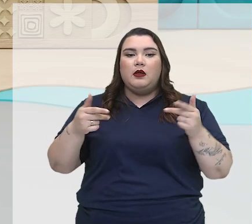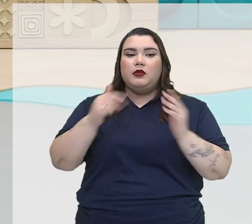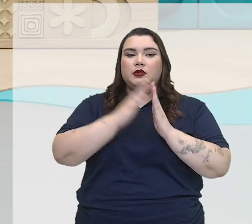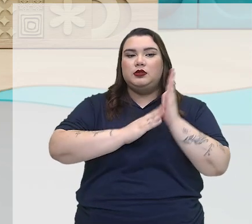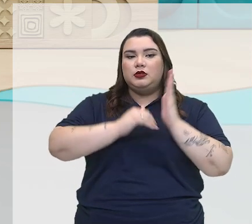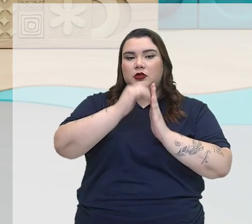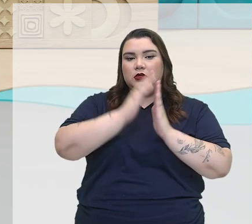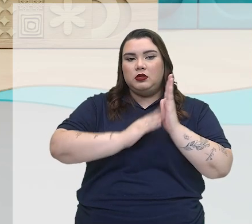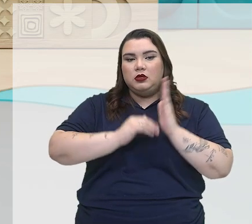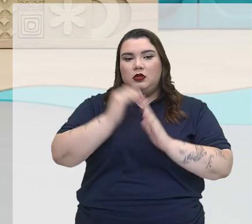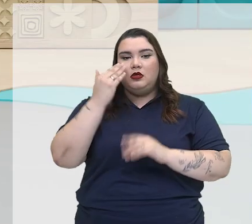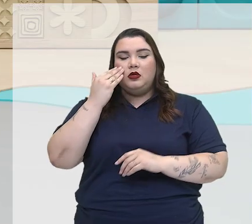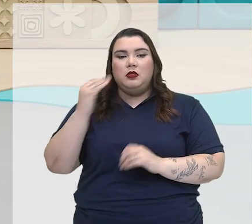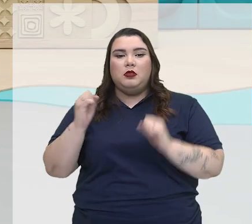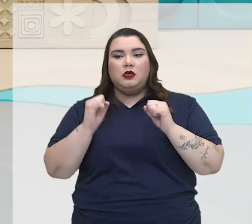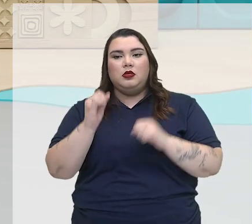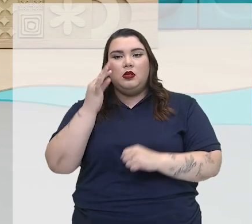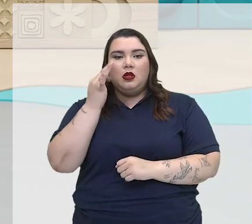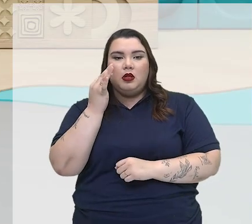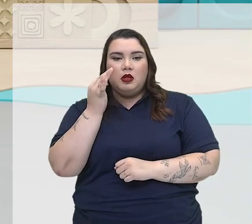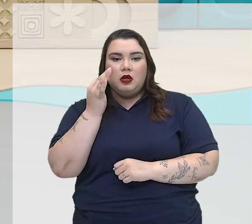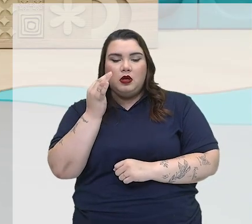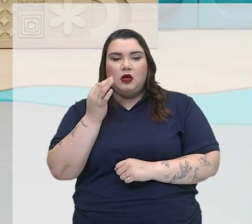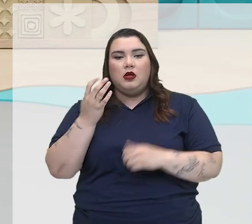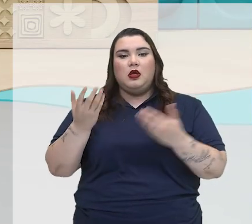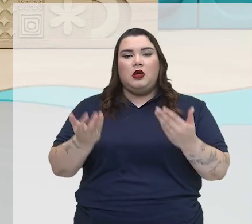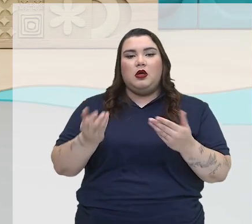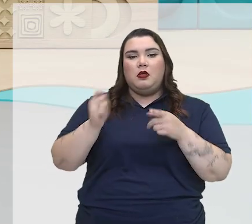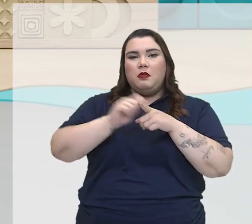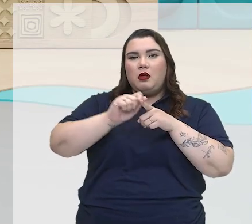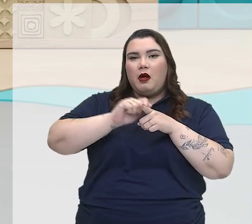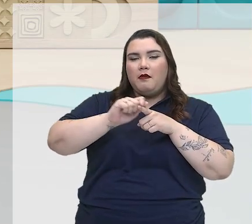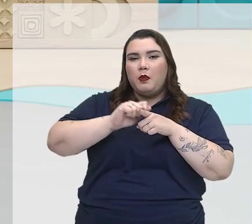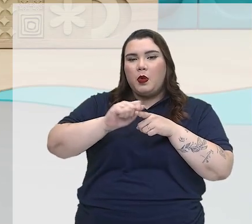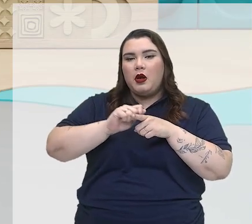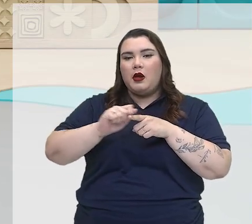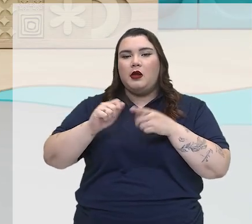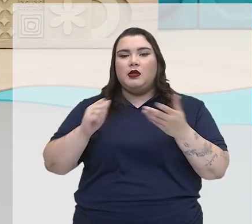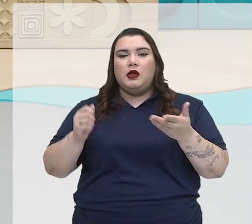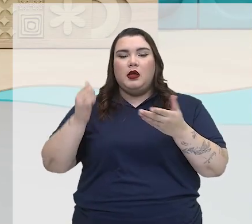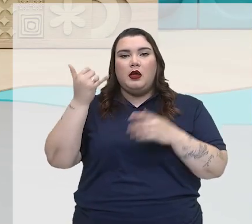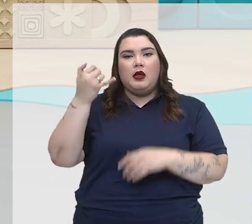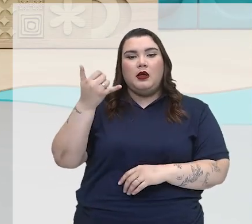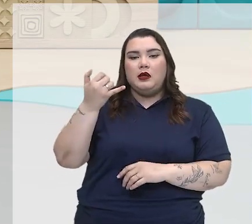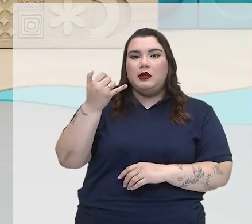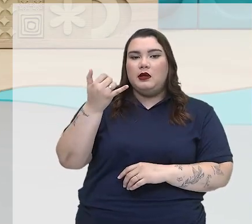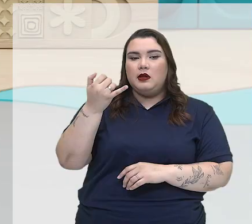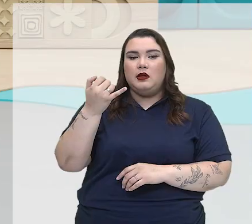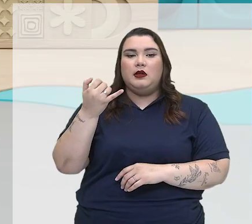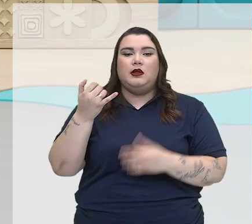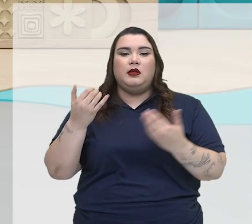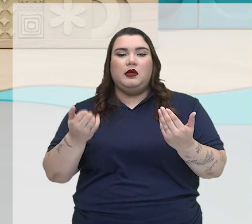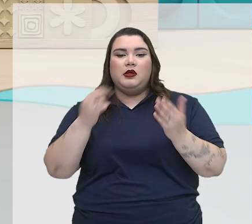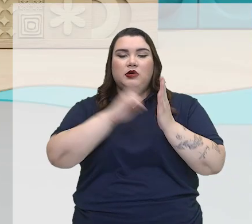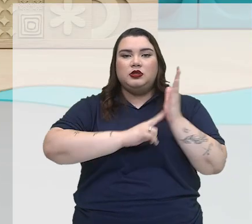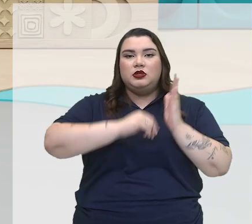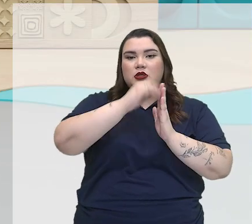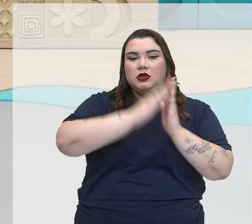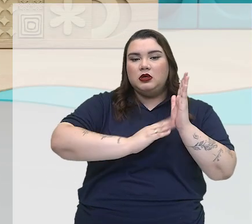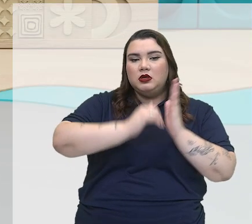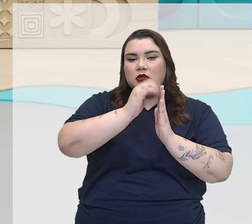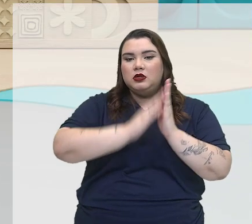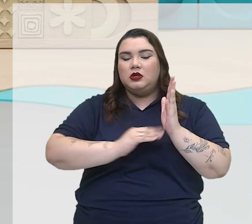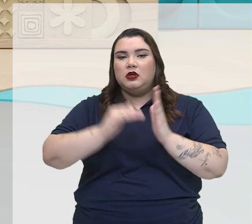tinta? Você pode pegar um lápis de cor, pode ser um carvão, pode ser giz de cera, pode ser caneta esferográfica,